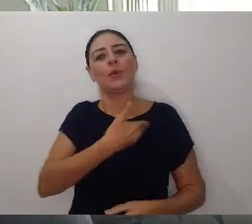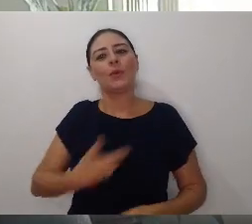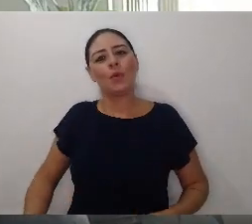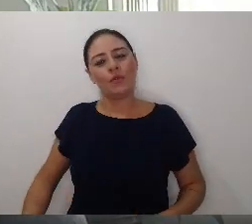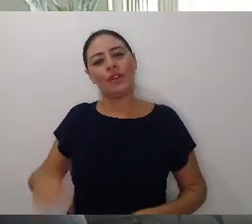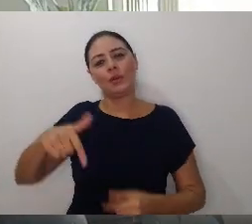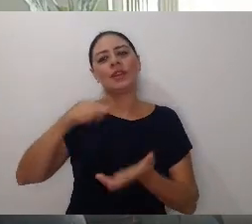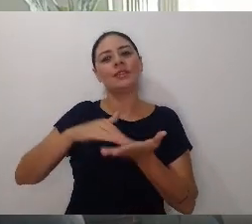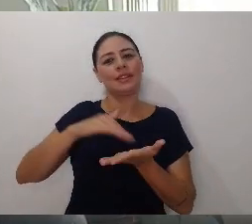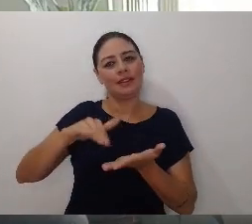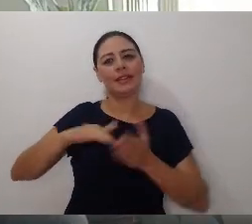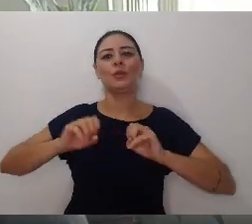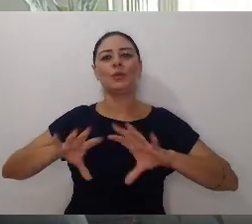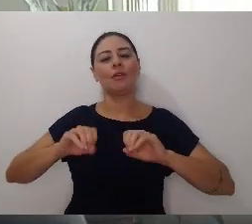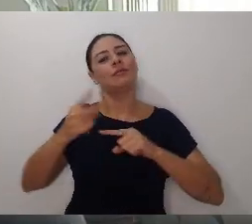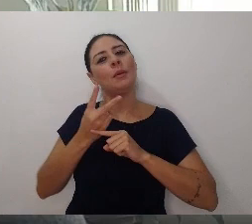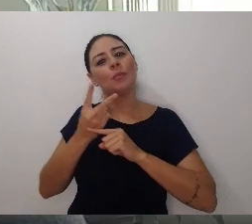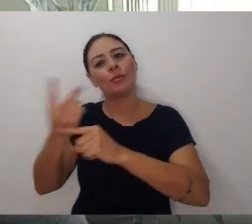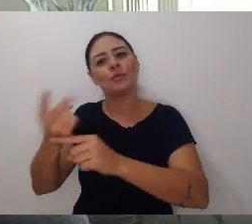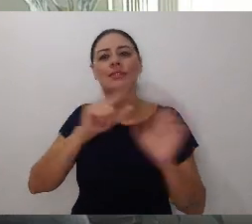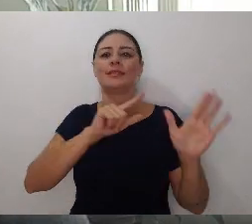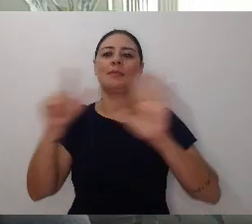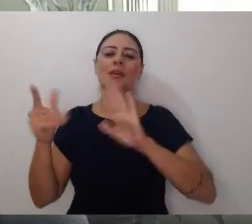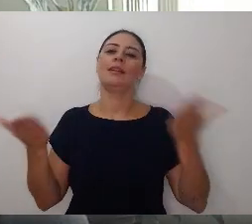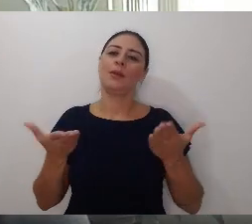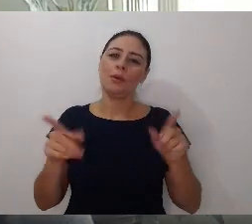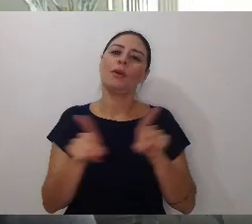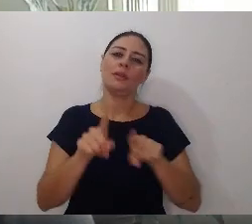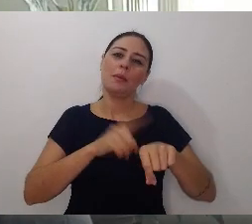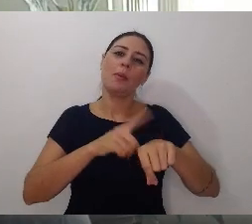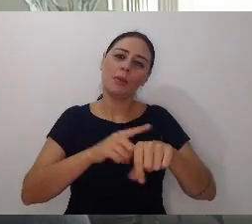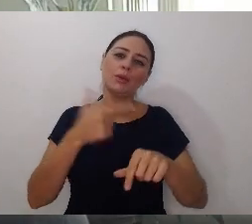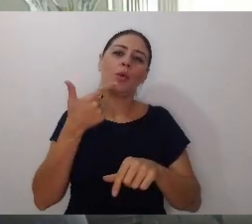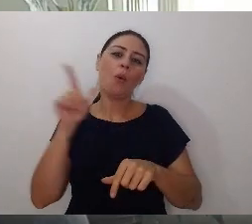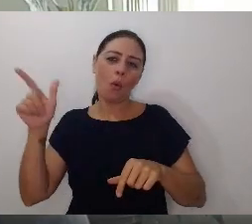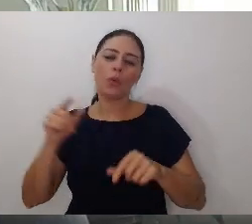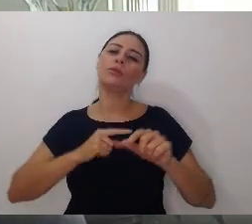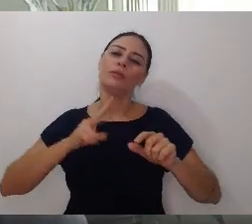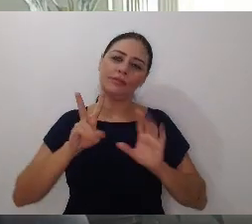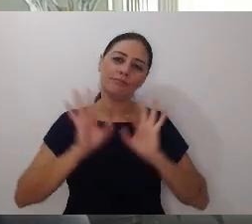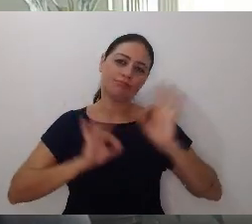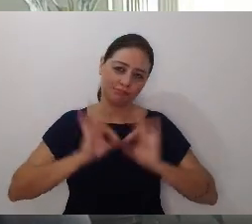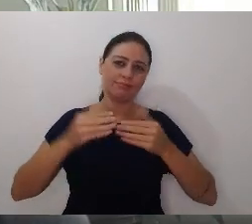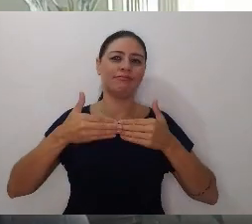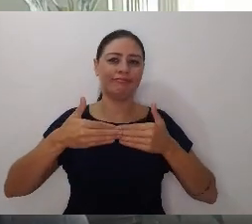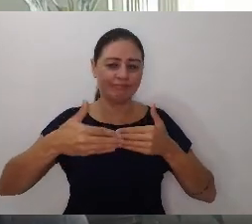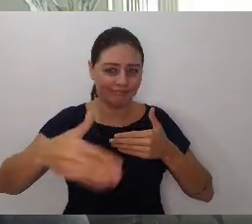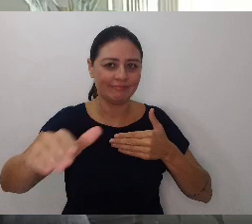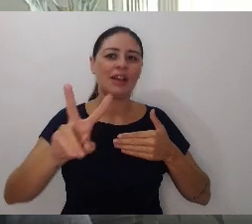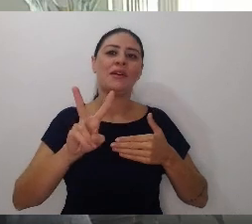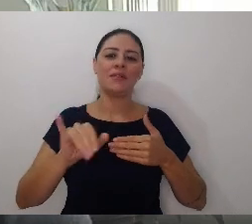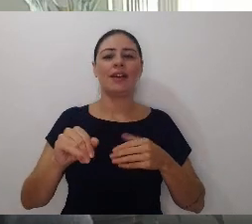que essa é uma política pública que a Secretaria de Educação vem buscando através dessa semana e de outros momentos que nós vamos